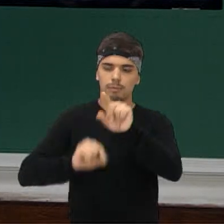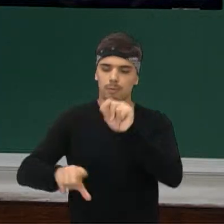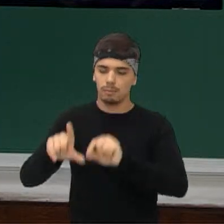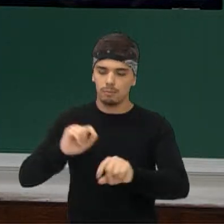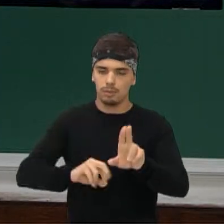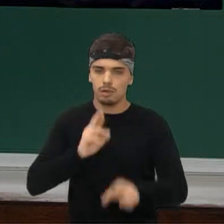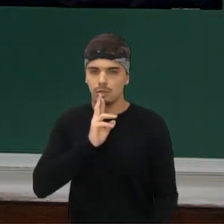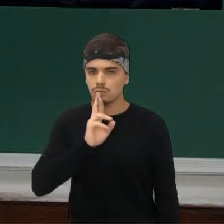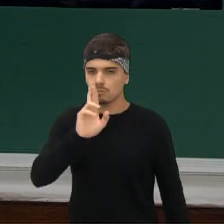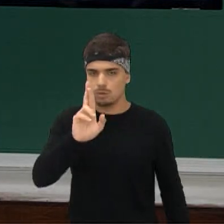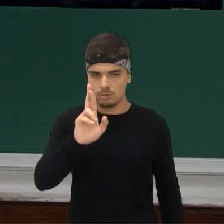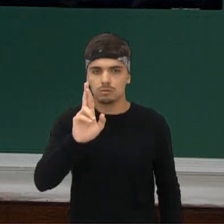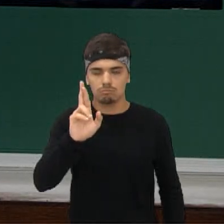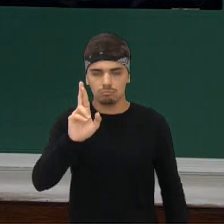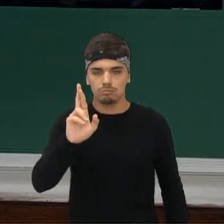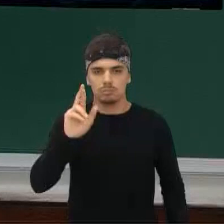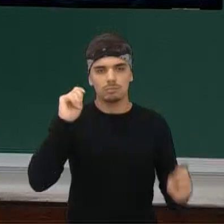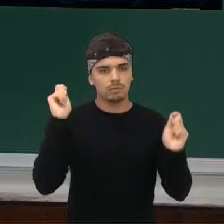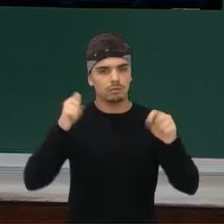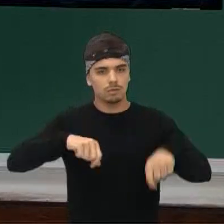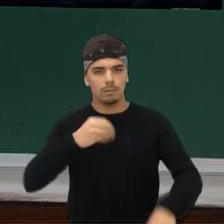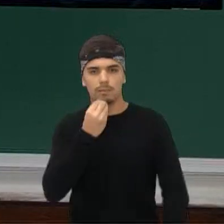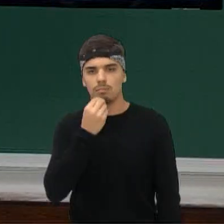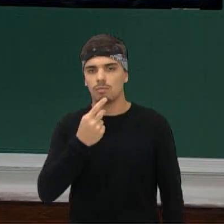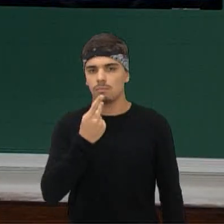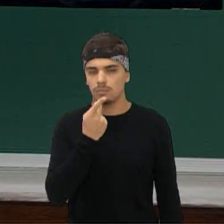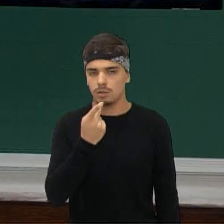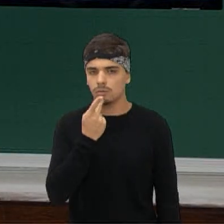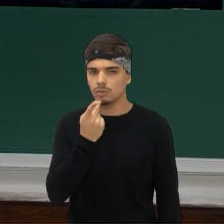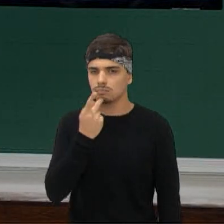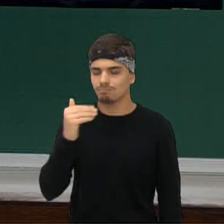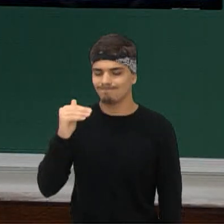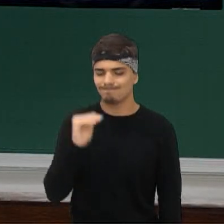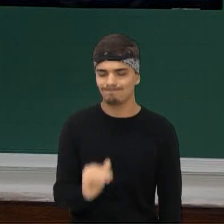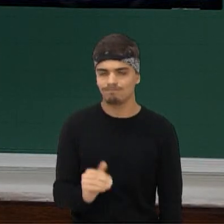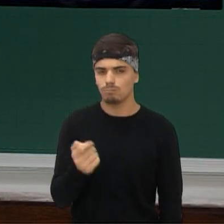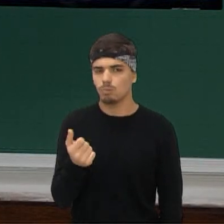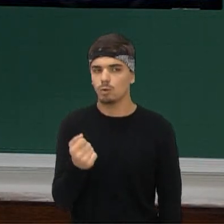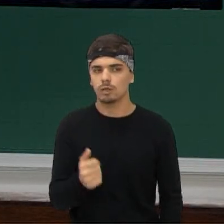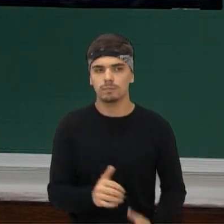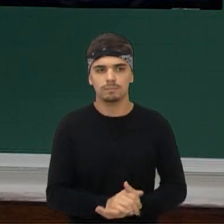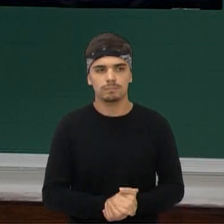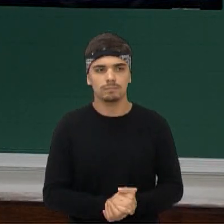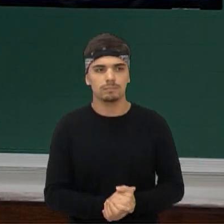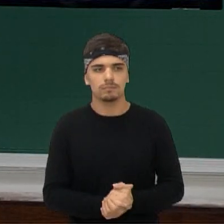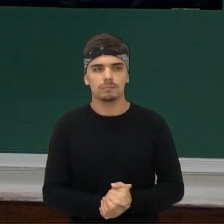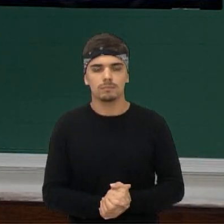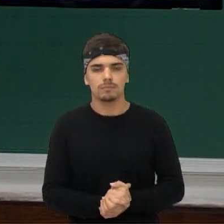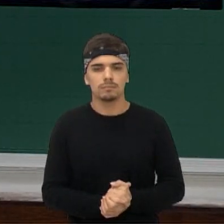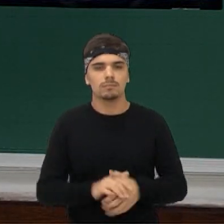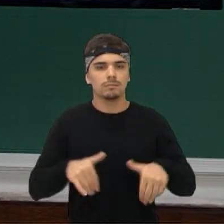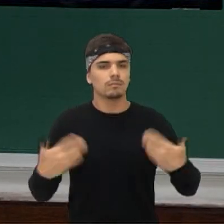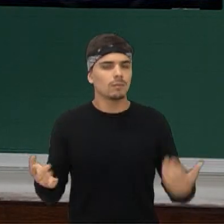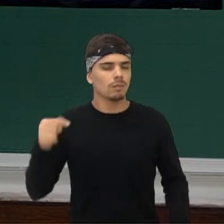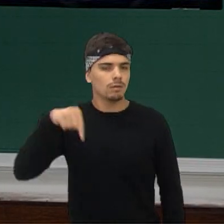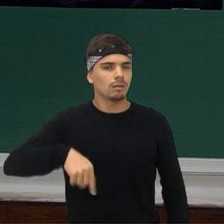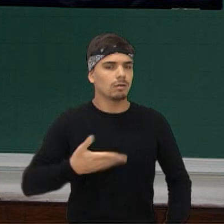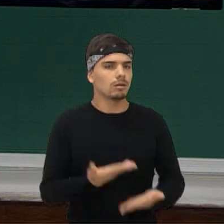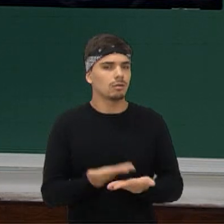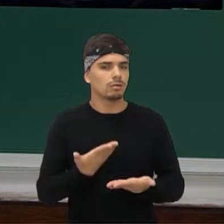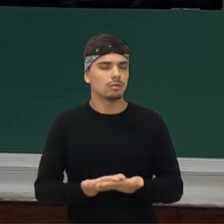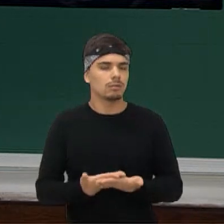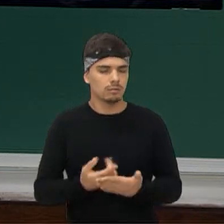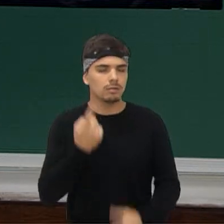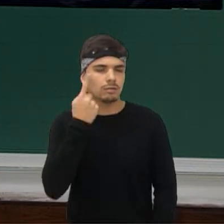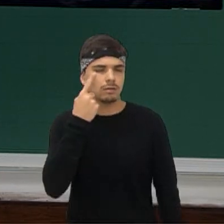alternativas de resposta, seria uma probabilidade bem baixa, né? Então, nessa aula, né, você